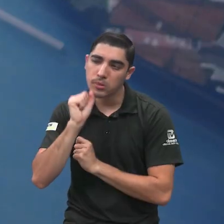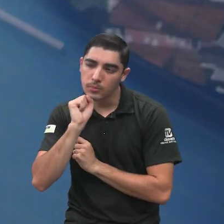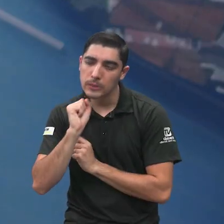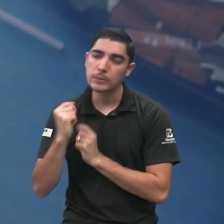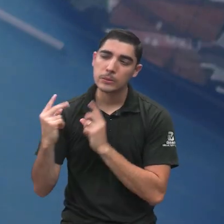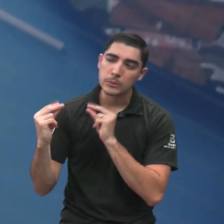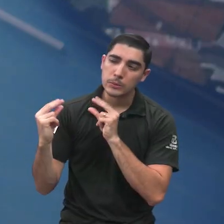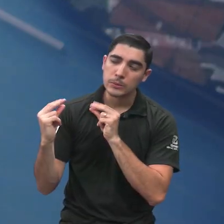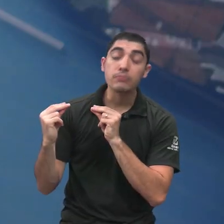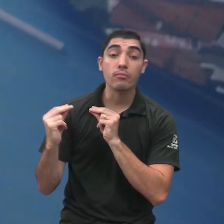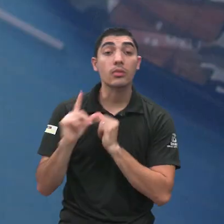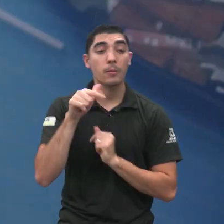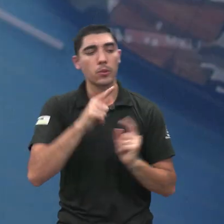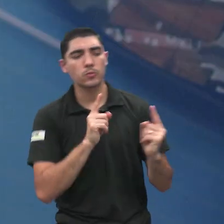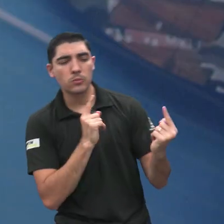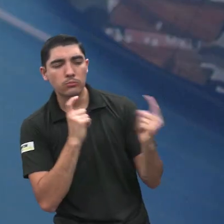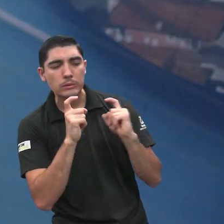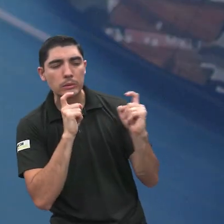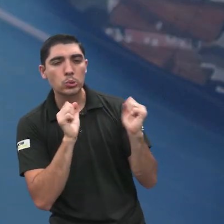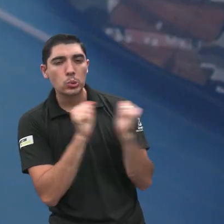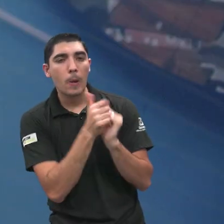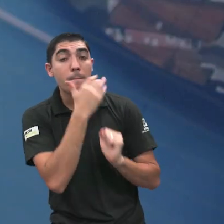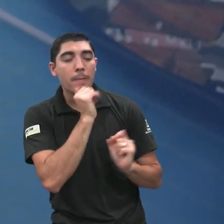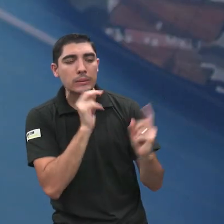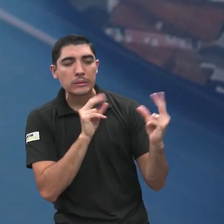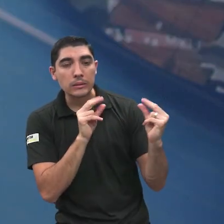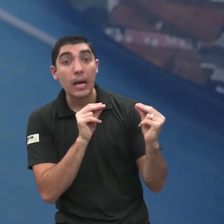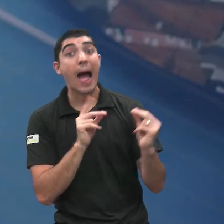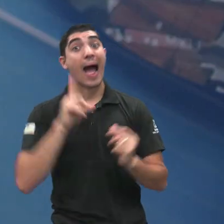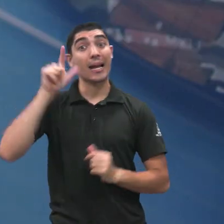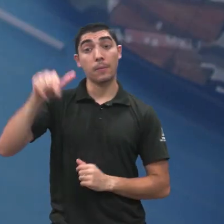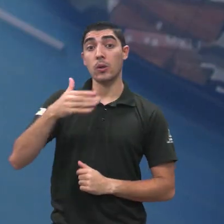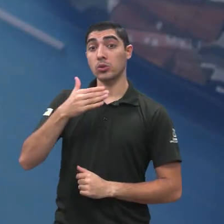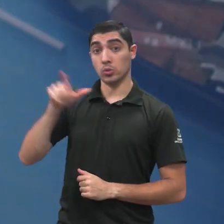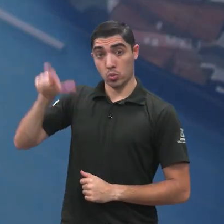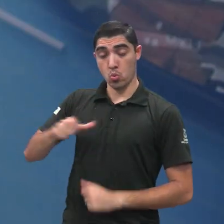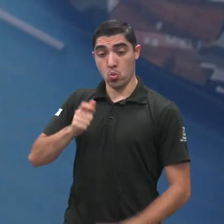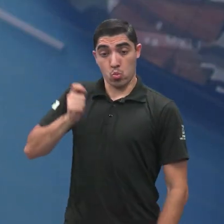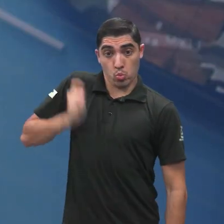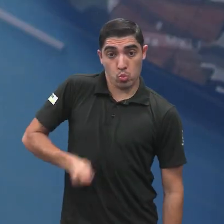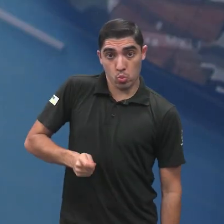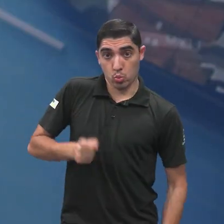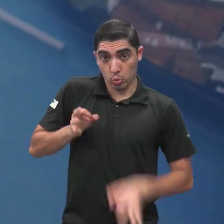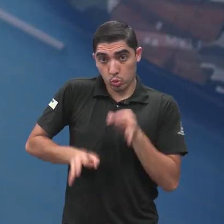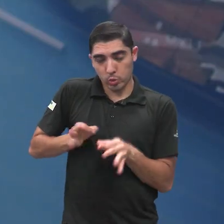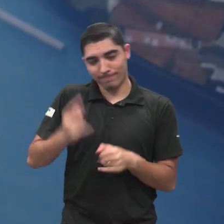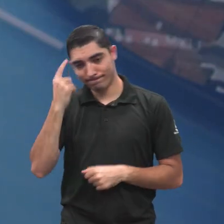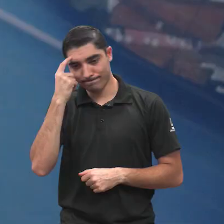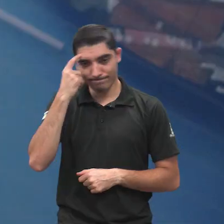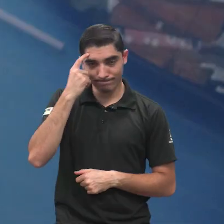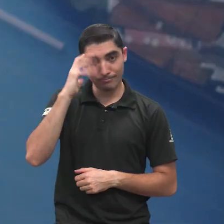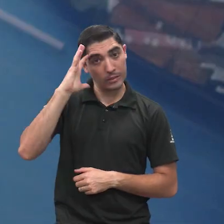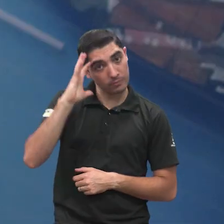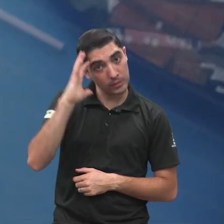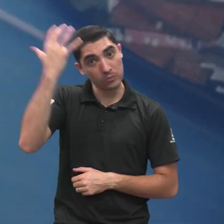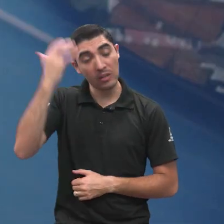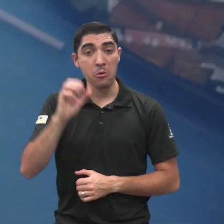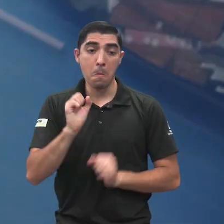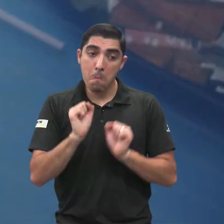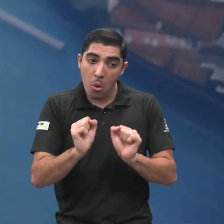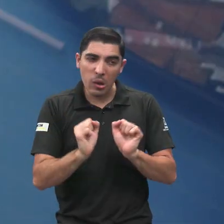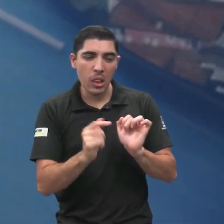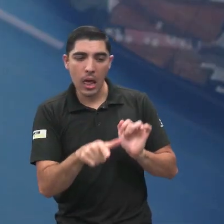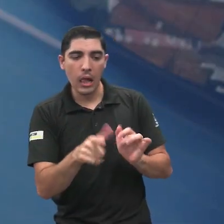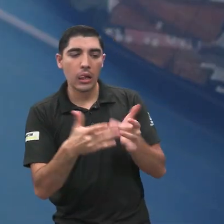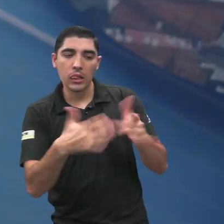ele dê, no caso, um laudo mais completo diante daquele caso em específico. Só que ali, mas ele vai estar